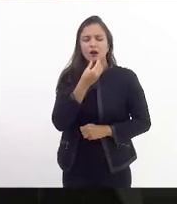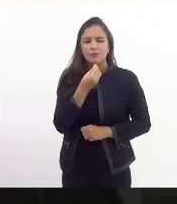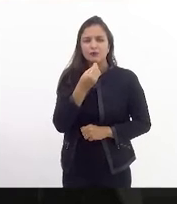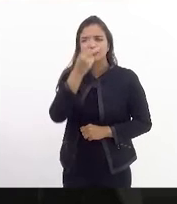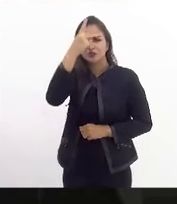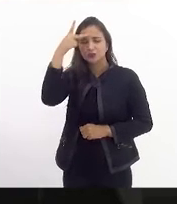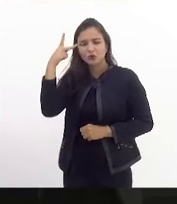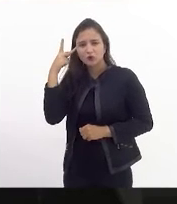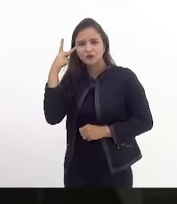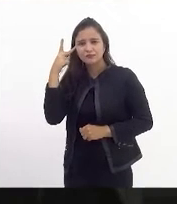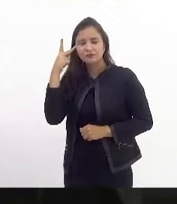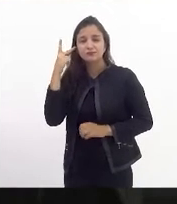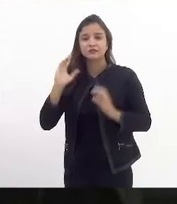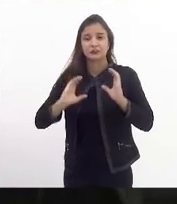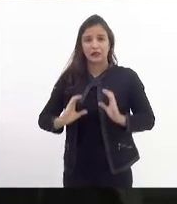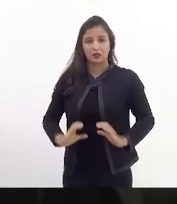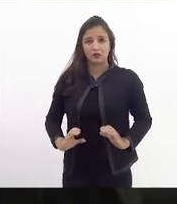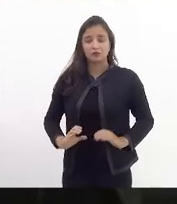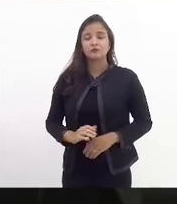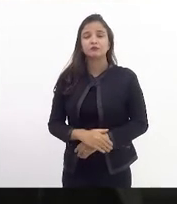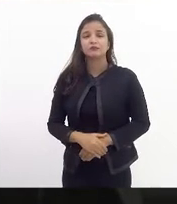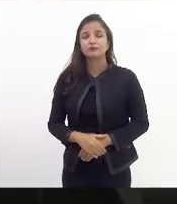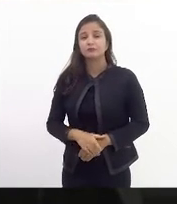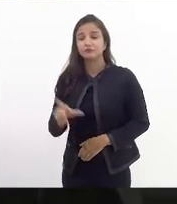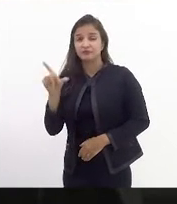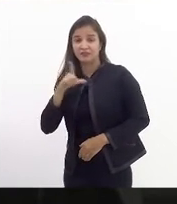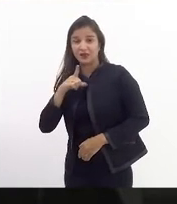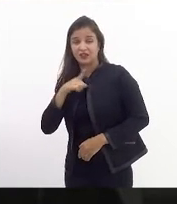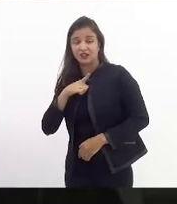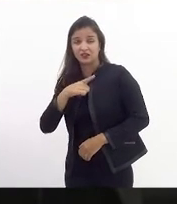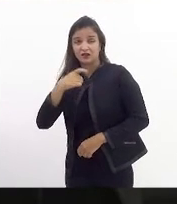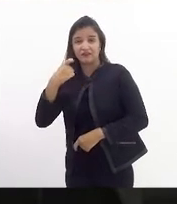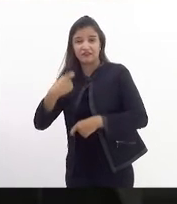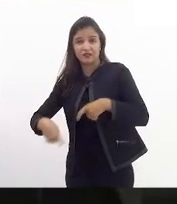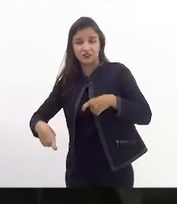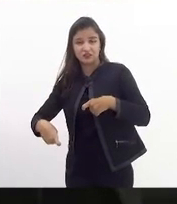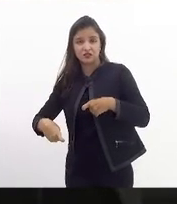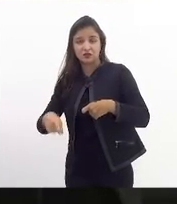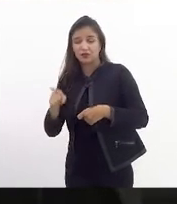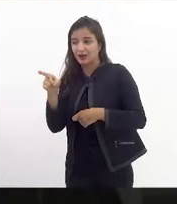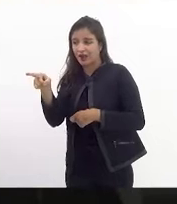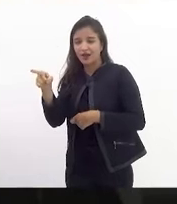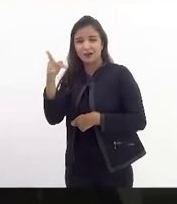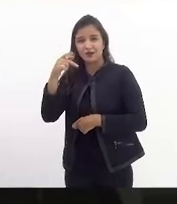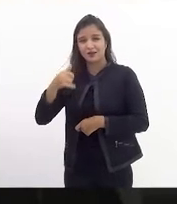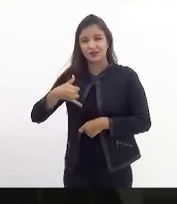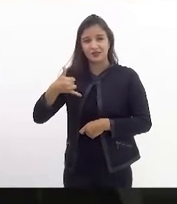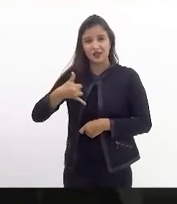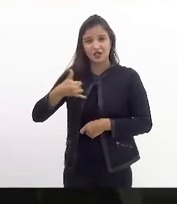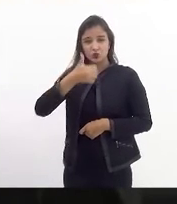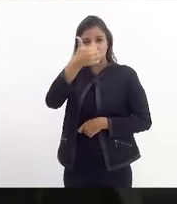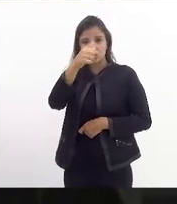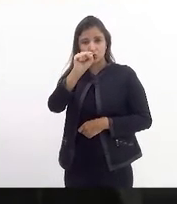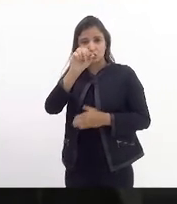ter um movimento de violência sexual contra uma menor